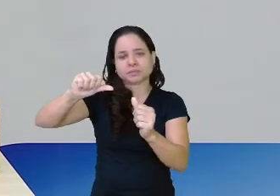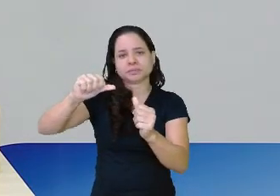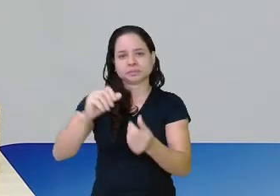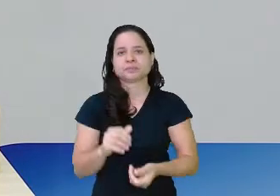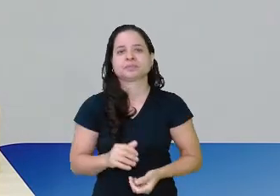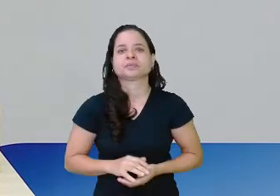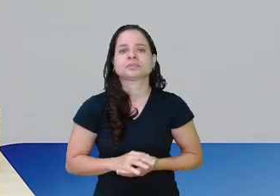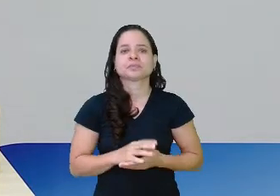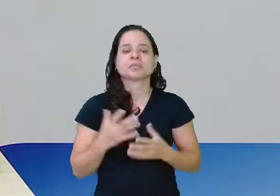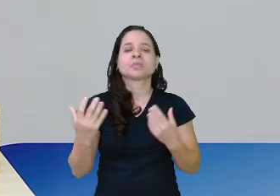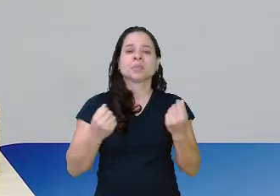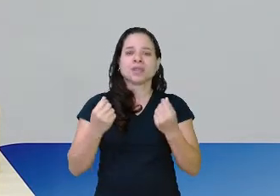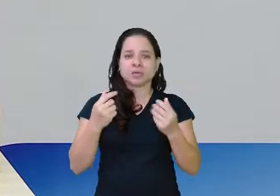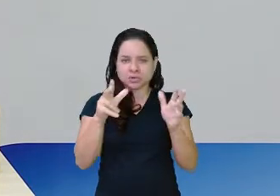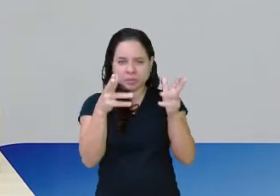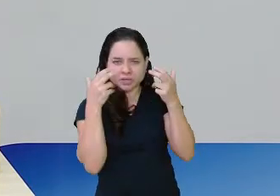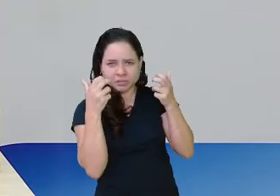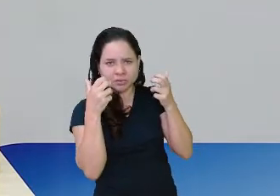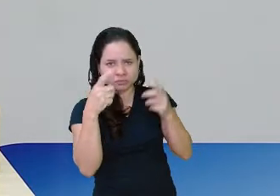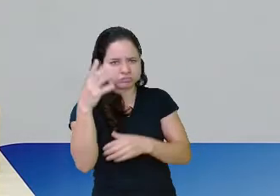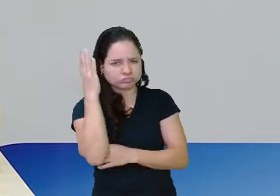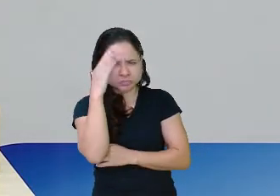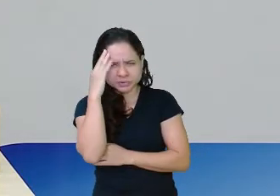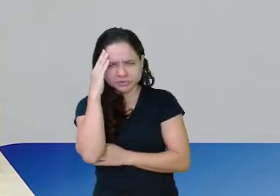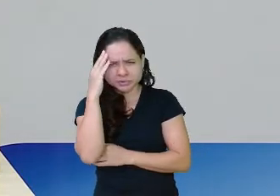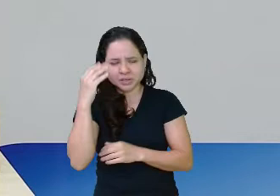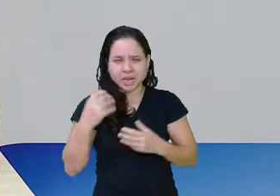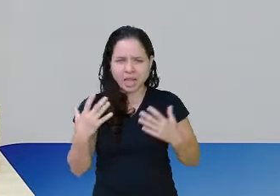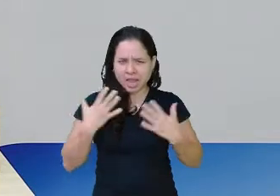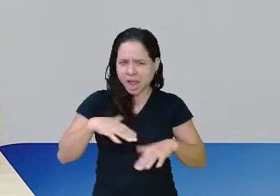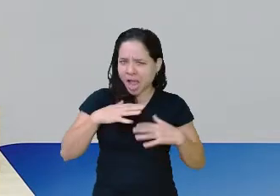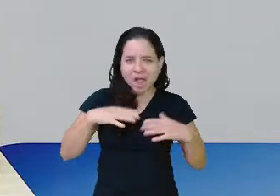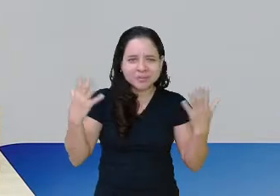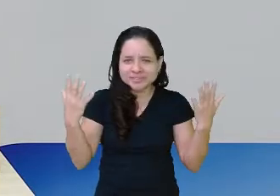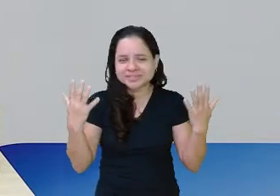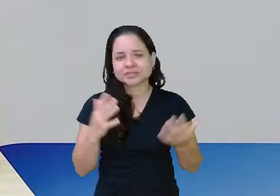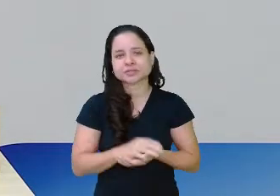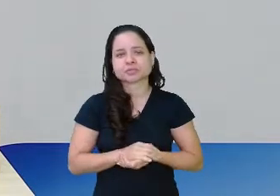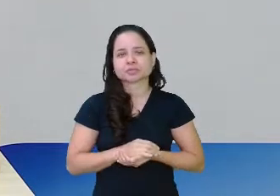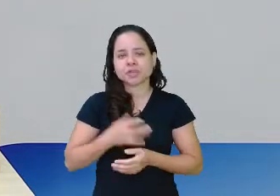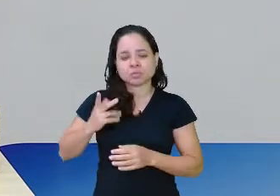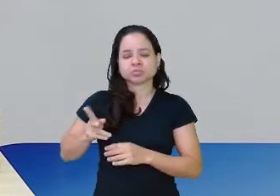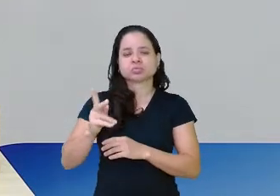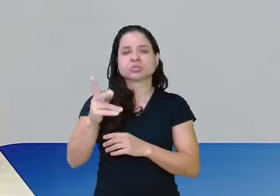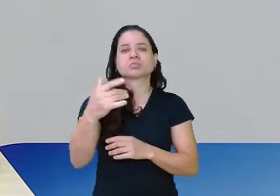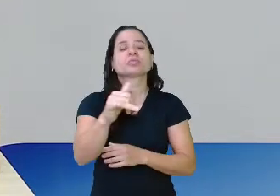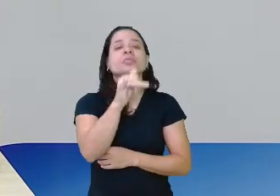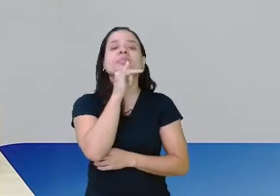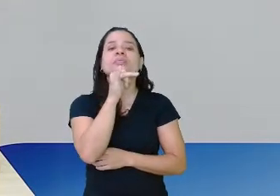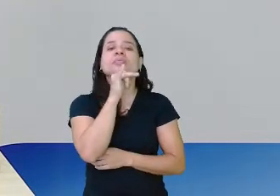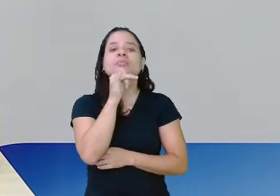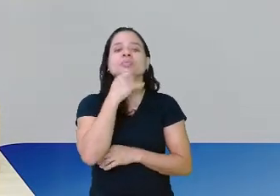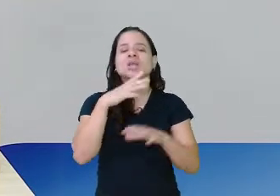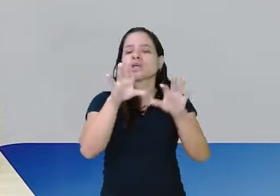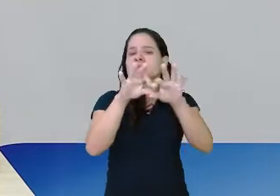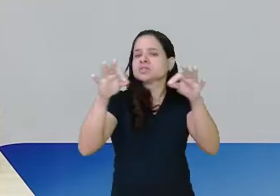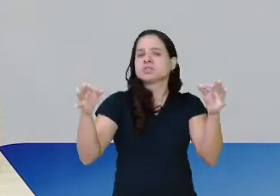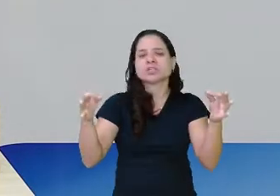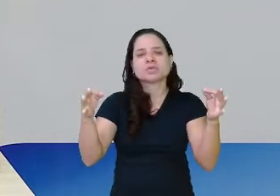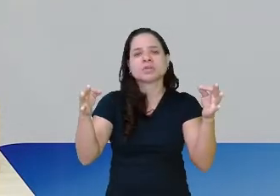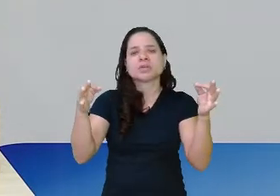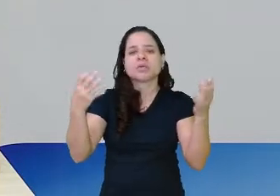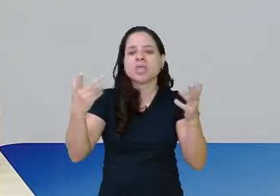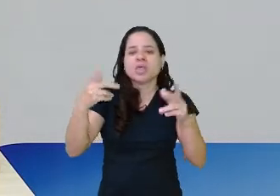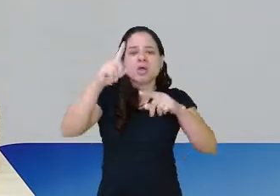diferentes. Sacaram? Entenderam? Tudo tranquilo? Vamos continuar. Exemplo simples. Trouxe o